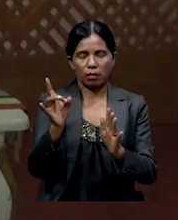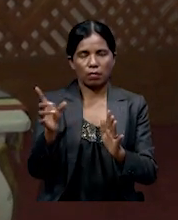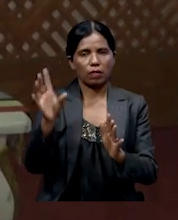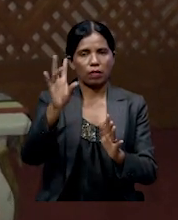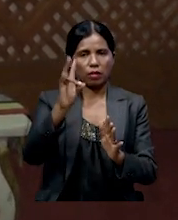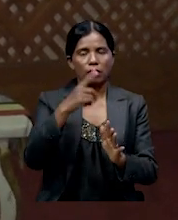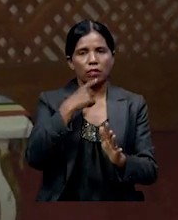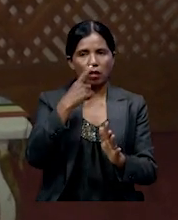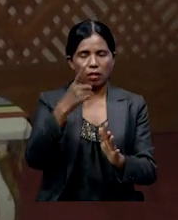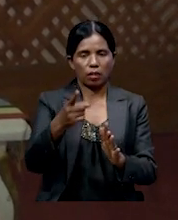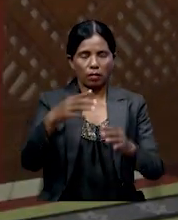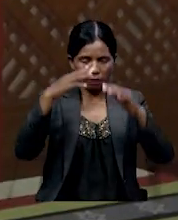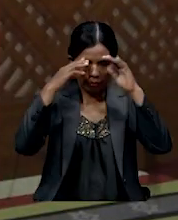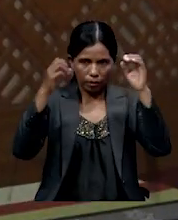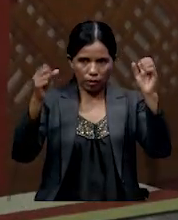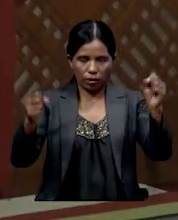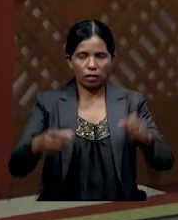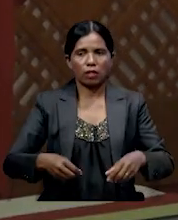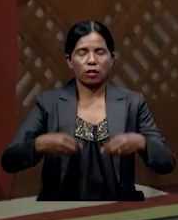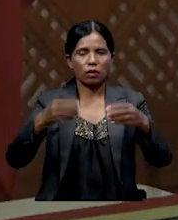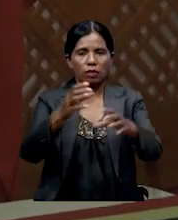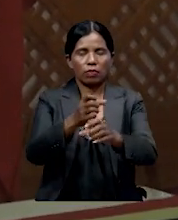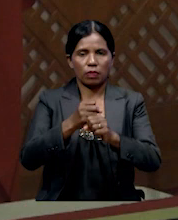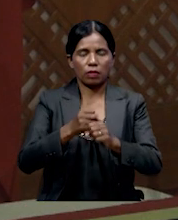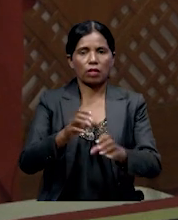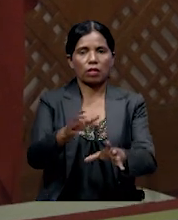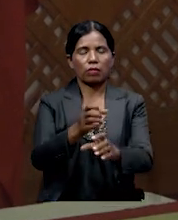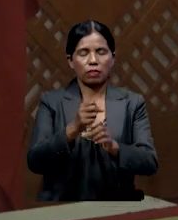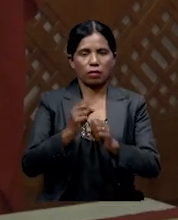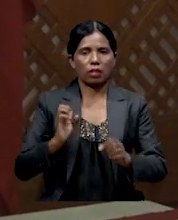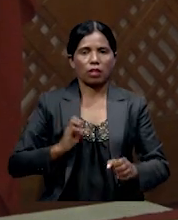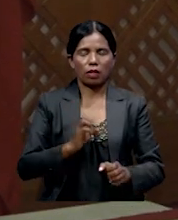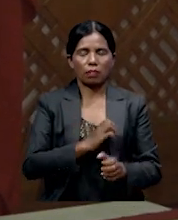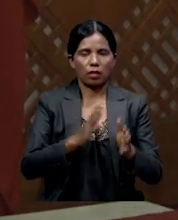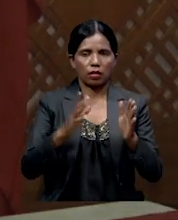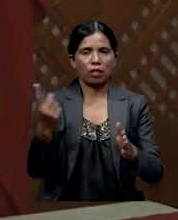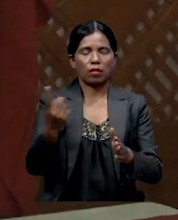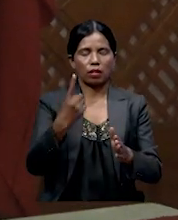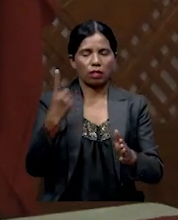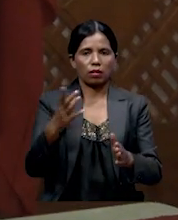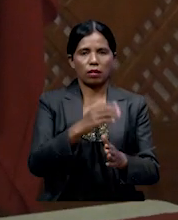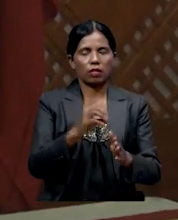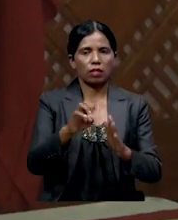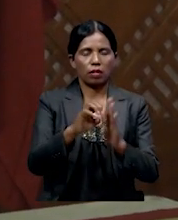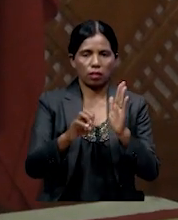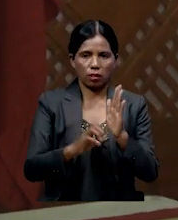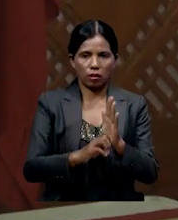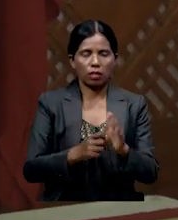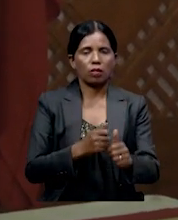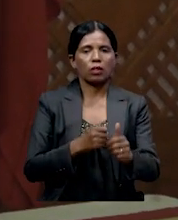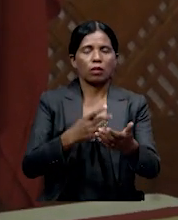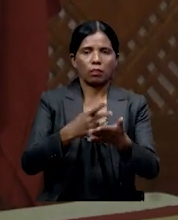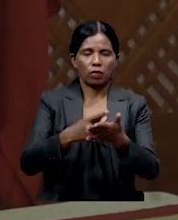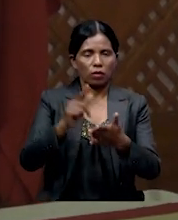define, Presidente da República Macfoti no assai embaixador representante permanente no enviado extraordinário, tir